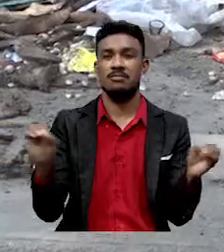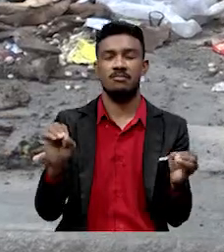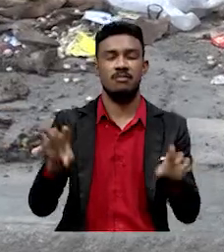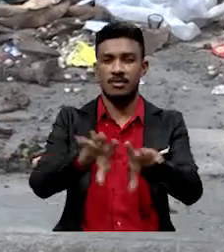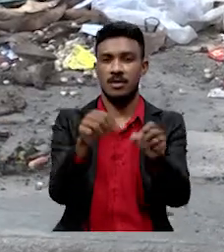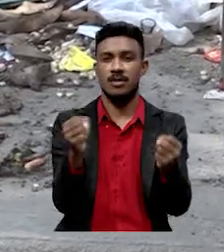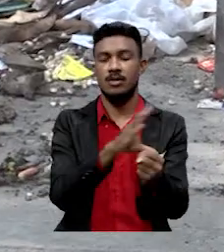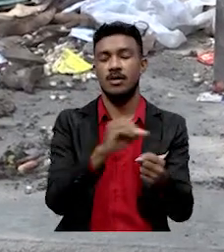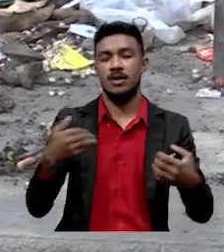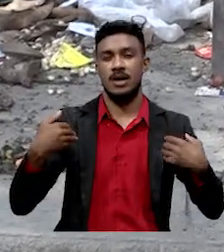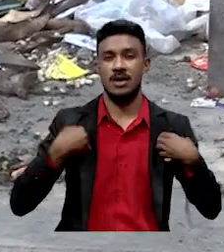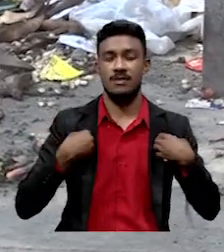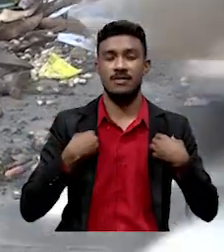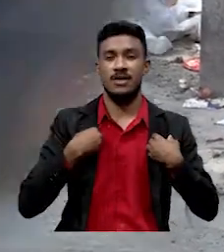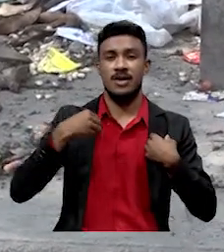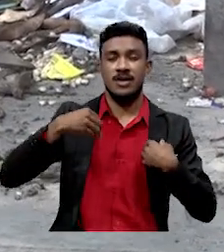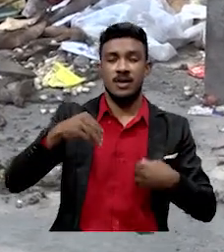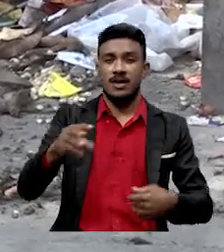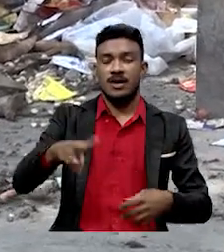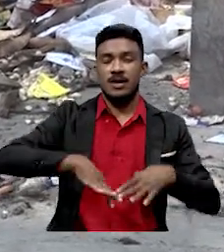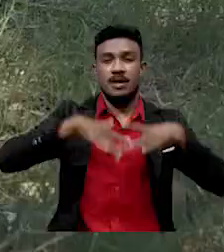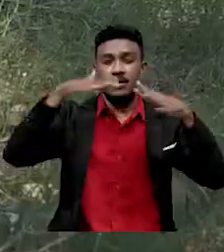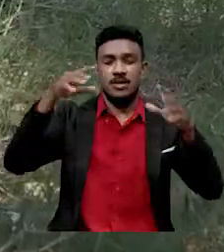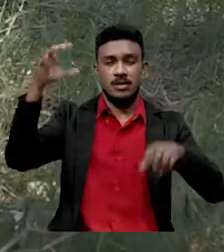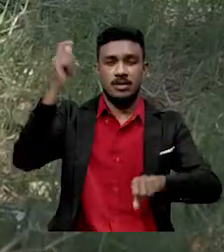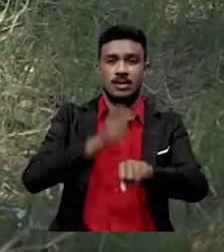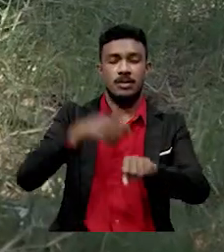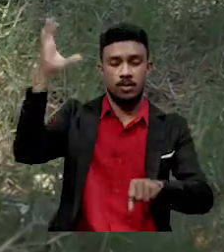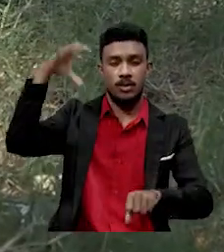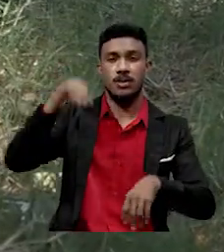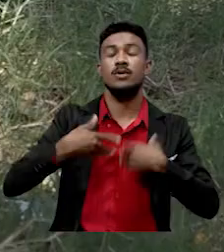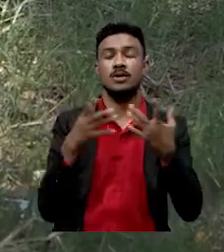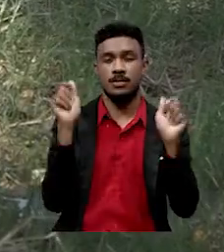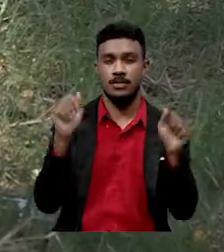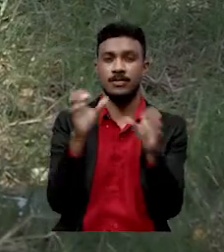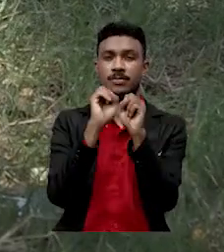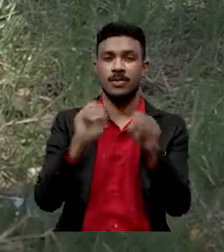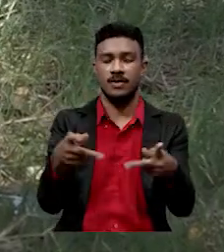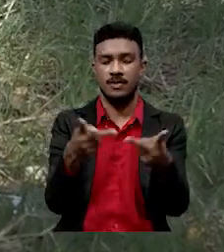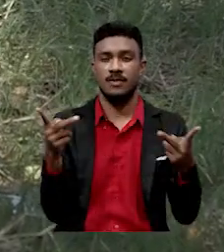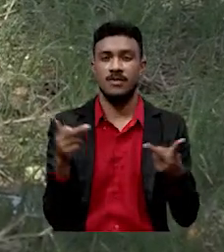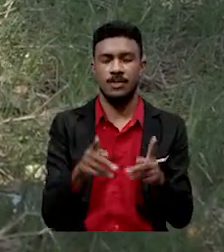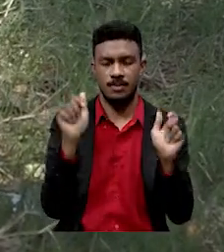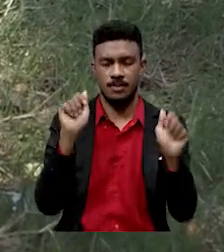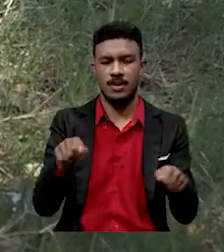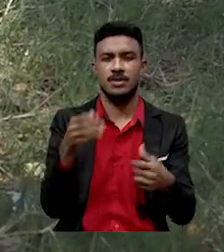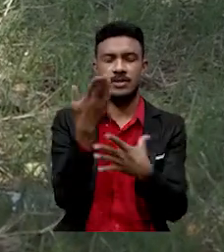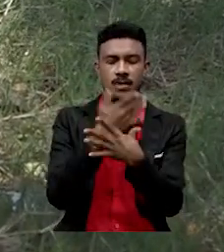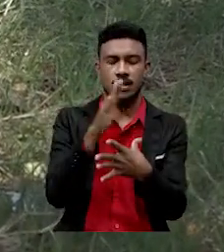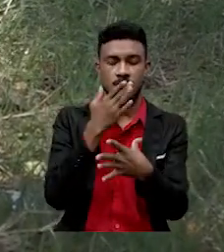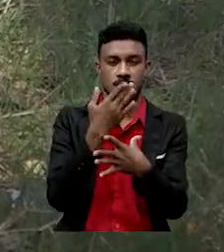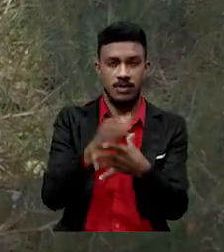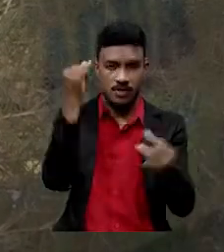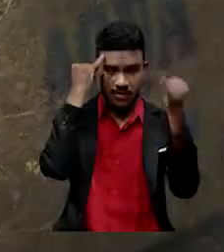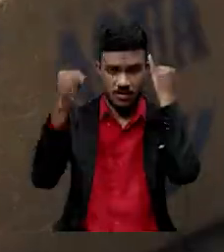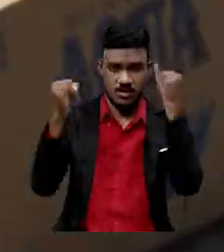almoço inundação iha tempo udang, oisa atu resolve lixo nebe soe arbiru, precisa halo socialização ba comunidade no